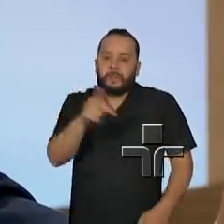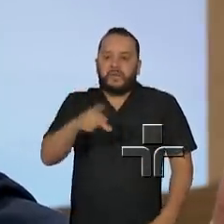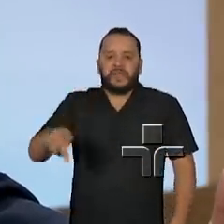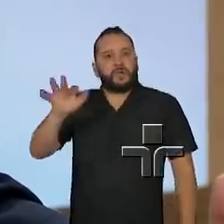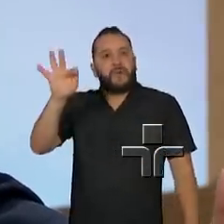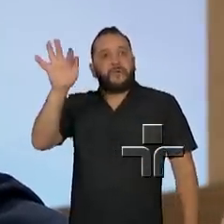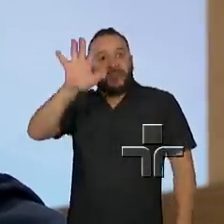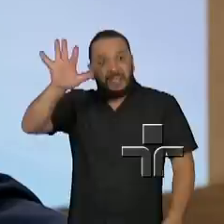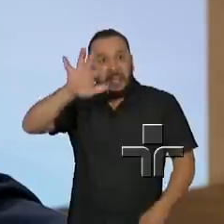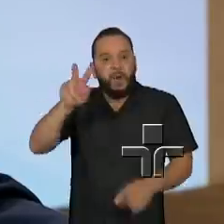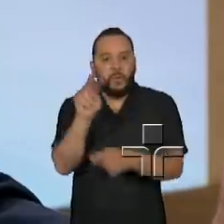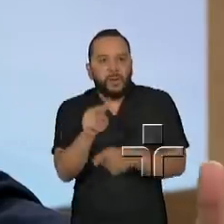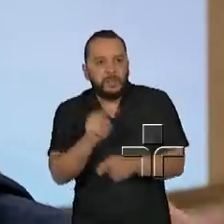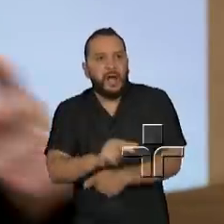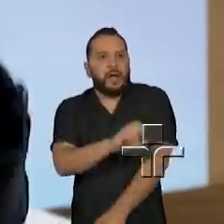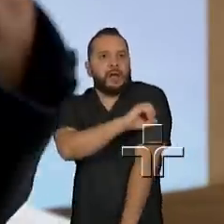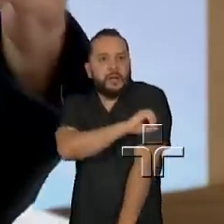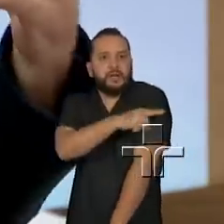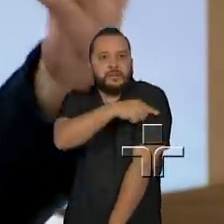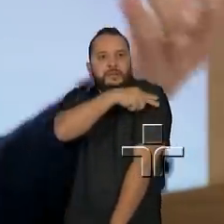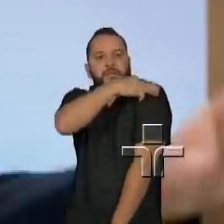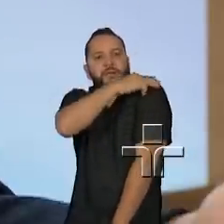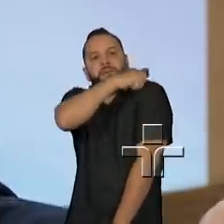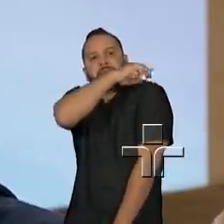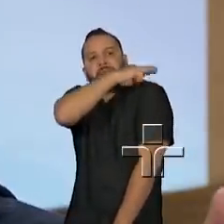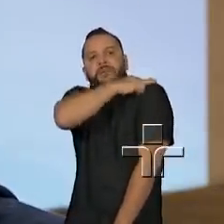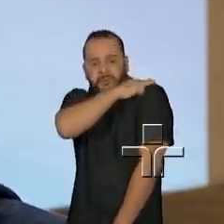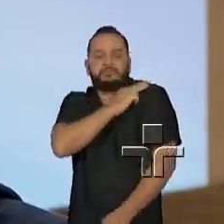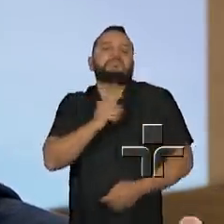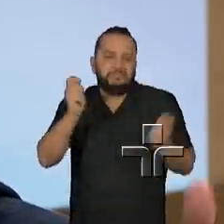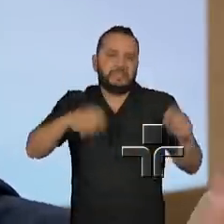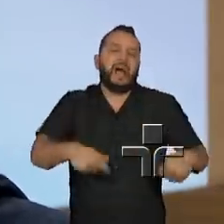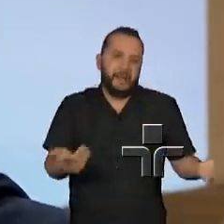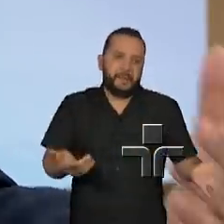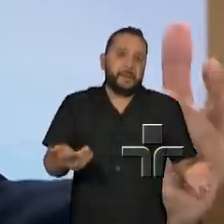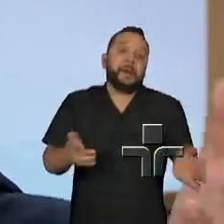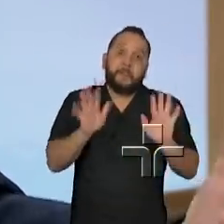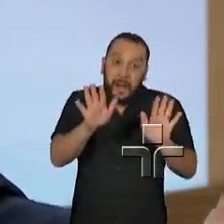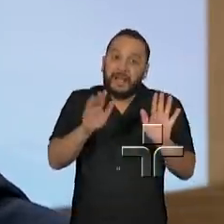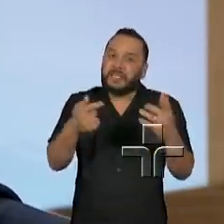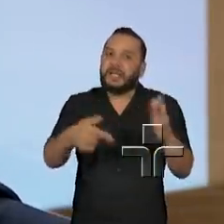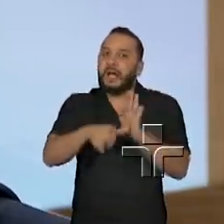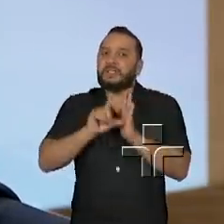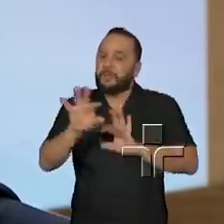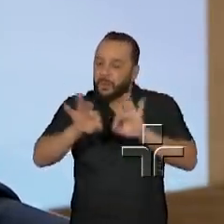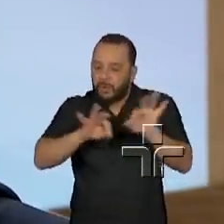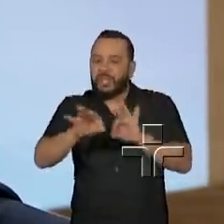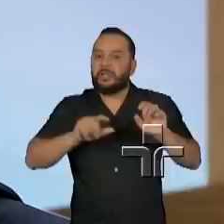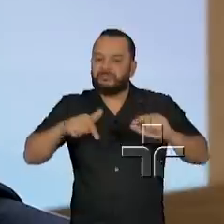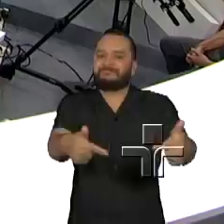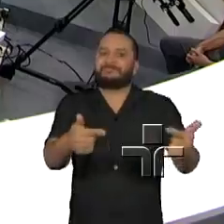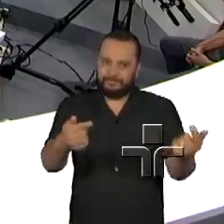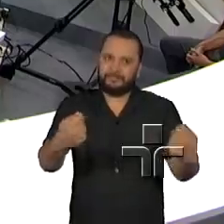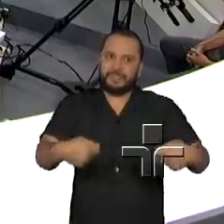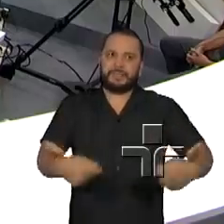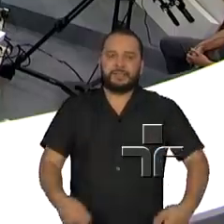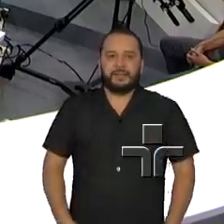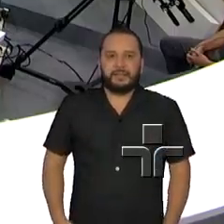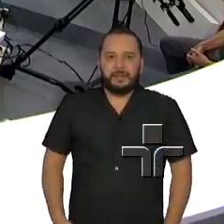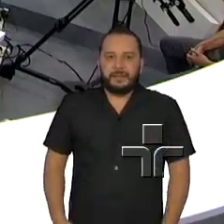dar conta disso, mas evidentemente a palavra em si não quer dizer nada, o que importa é qual é o projeto, como que isso é realizado.